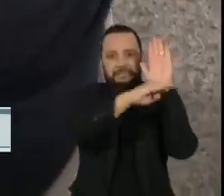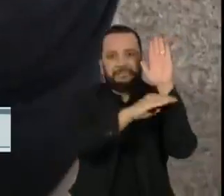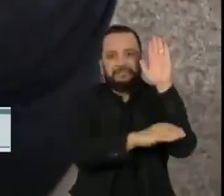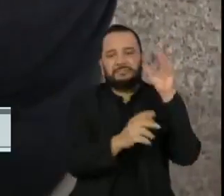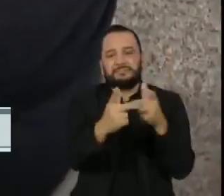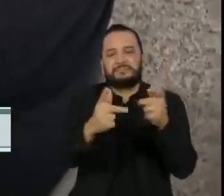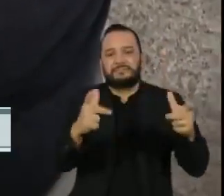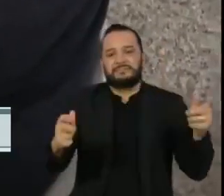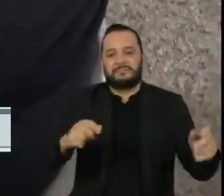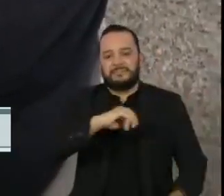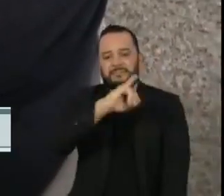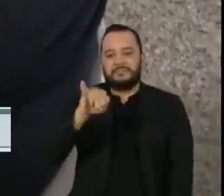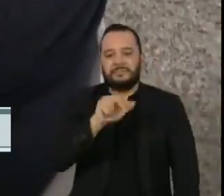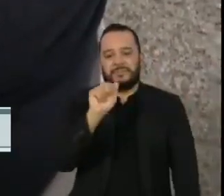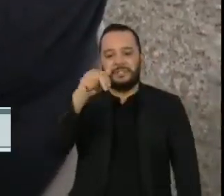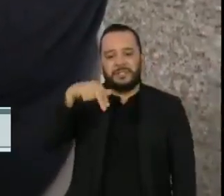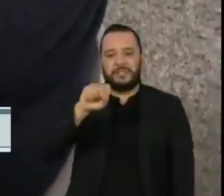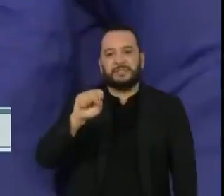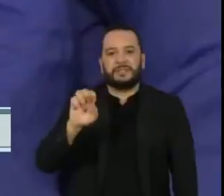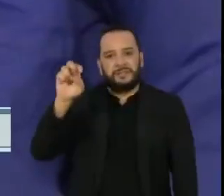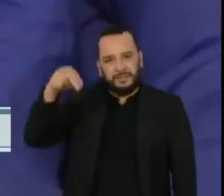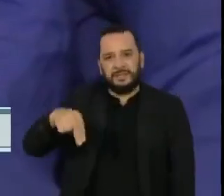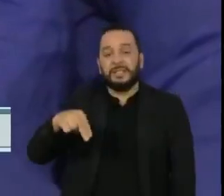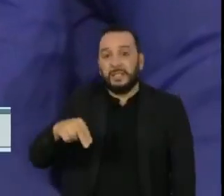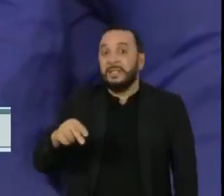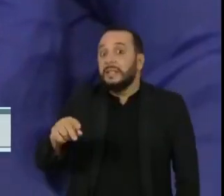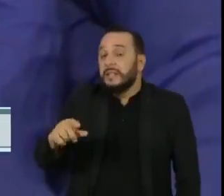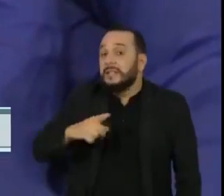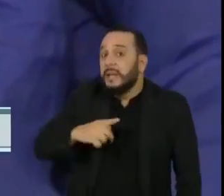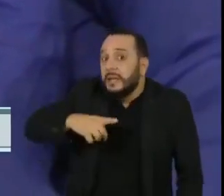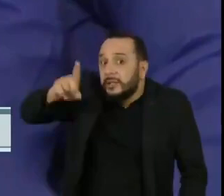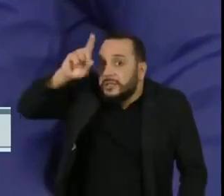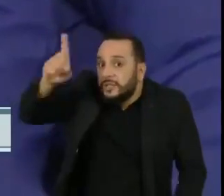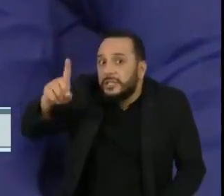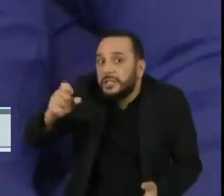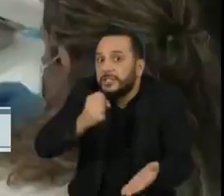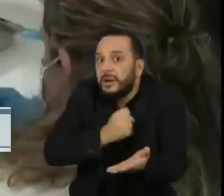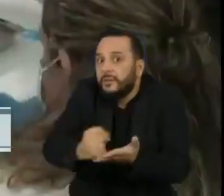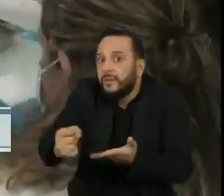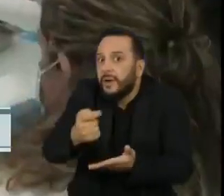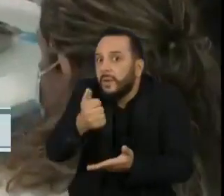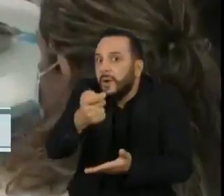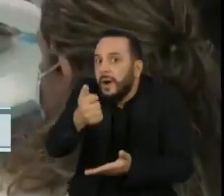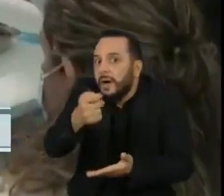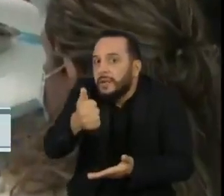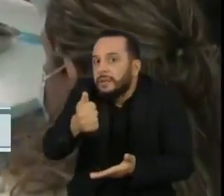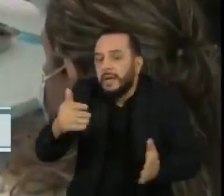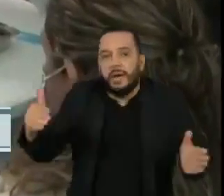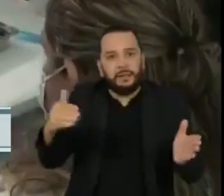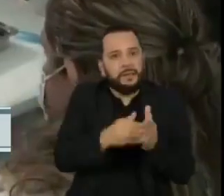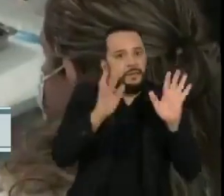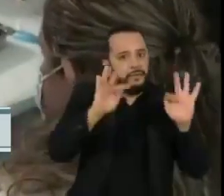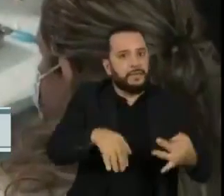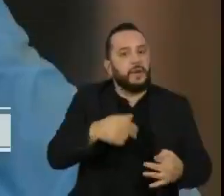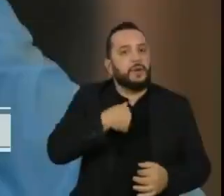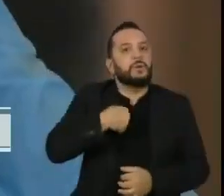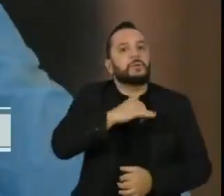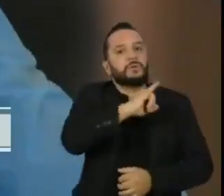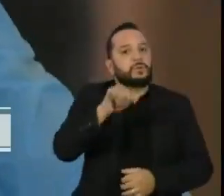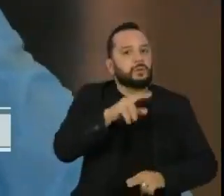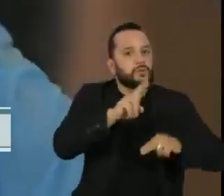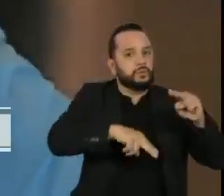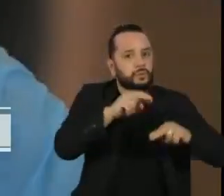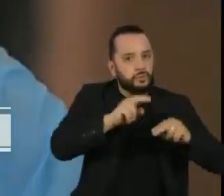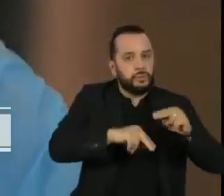imunizante do laboratório janssen que terá lotes com validade curta inicialmente seria até o final de Junho mas